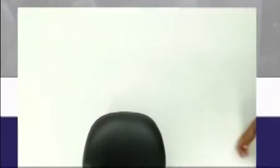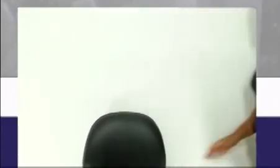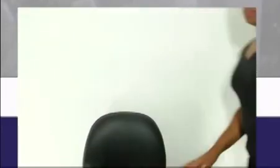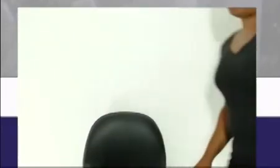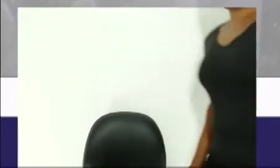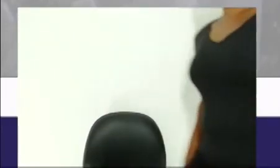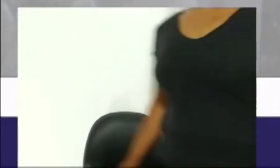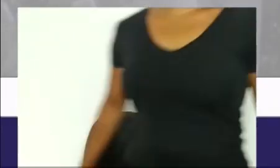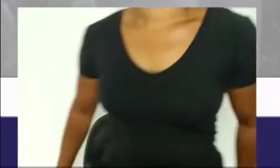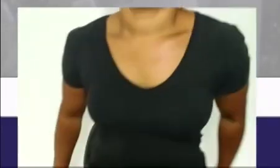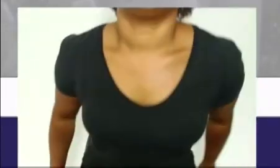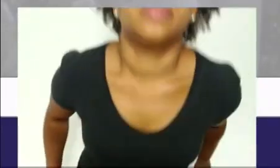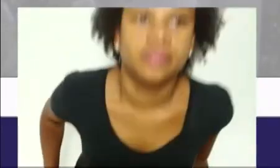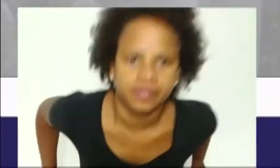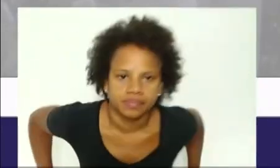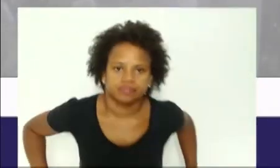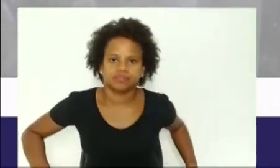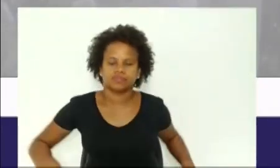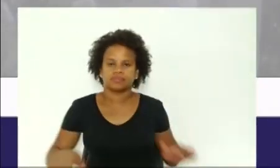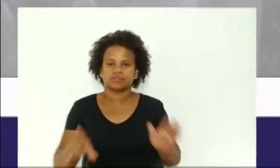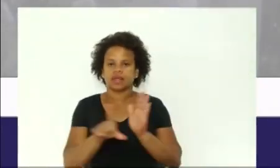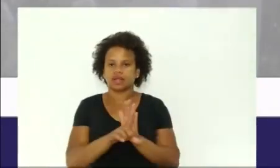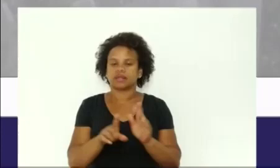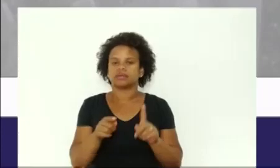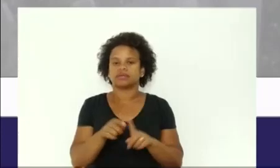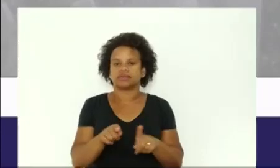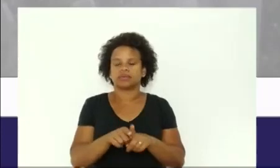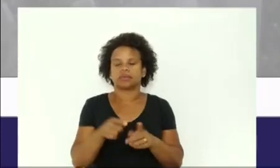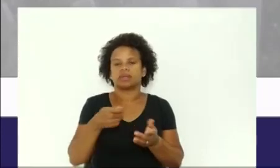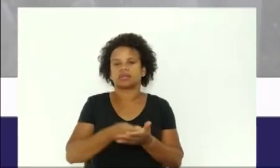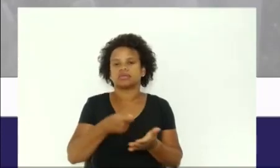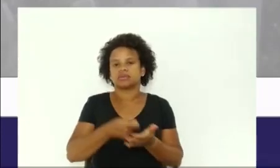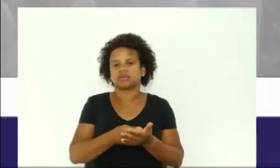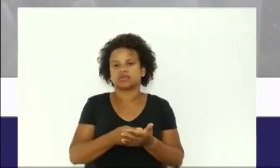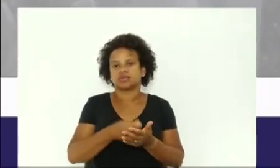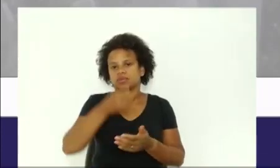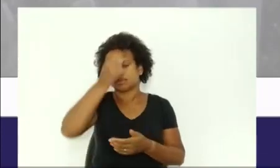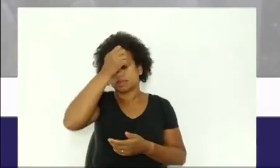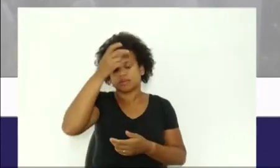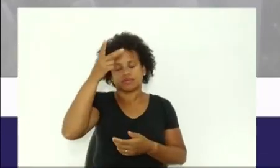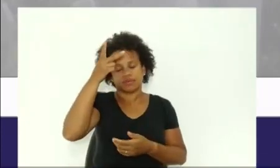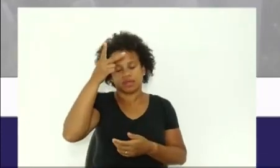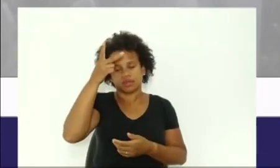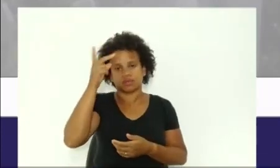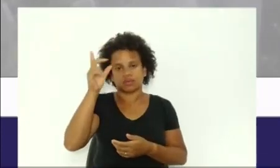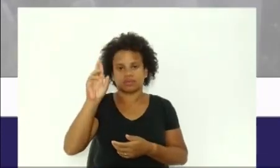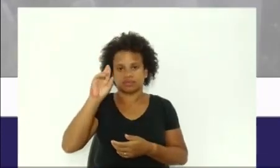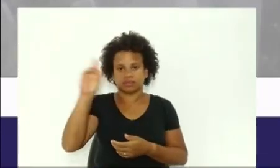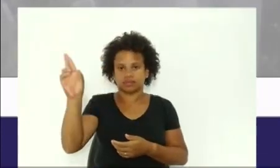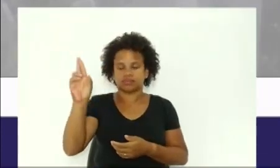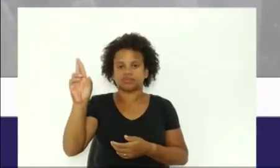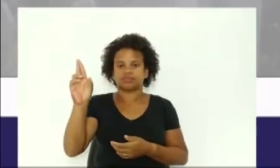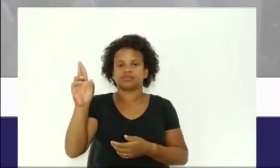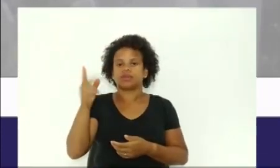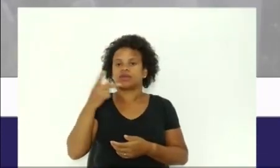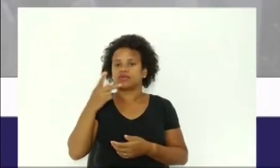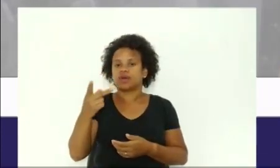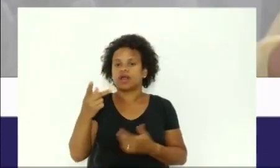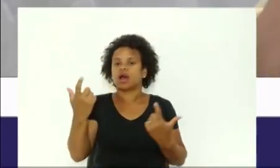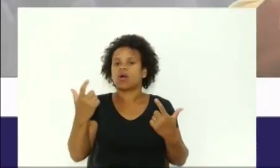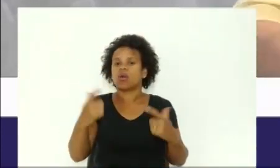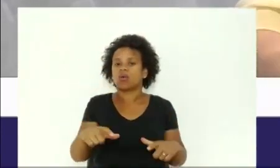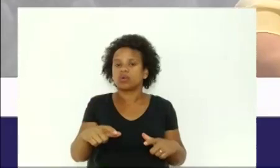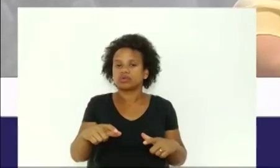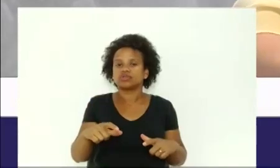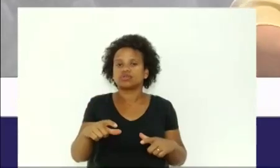também exige que tem que o prefeito, o governante, dizer da onde que vai sair as